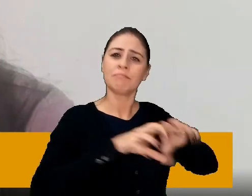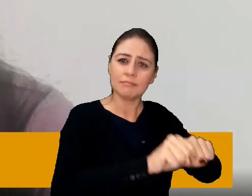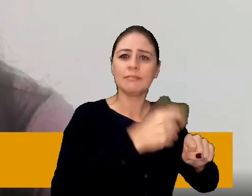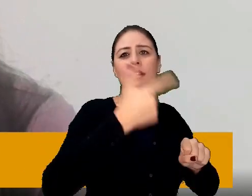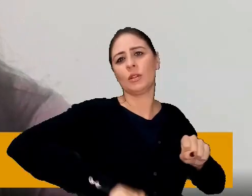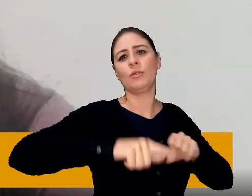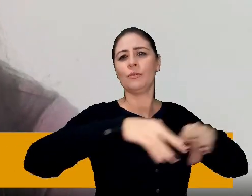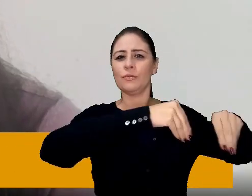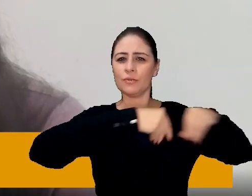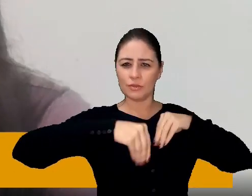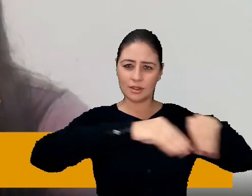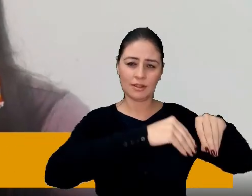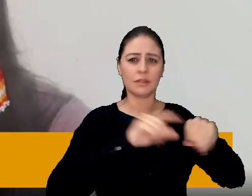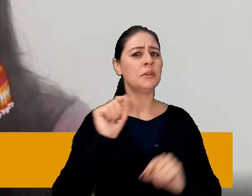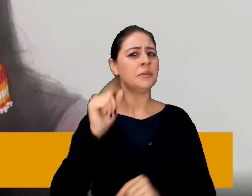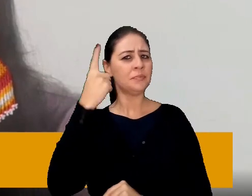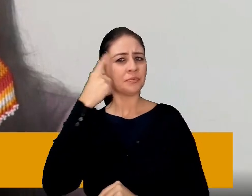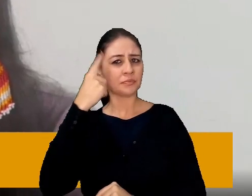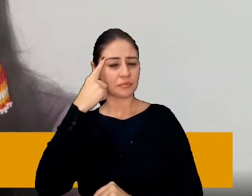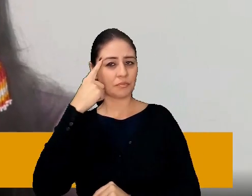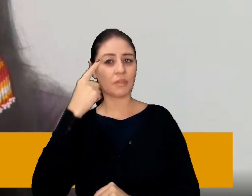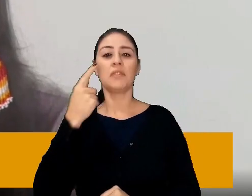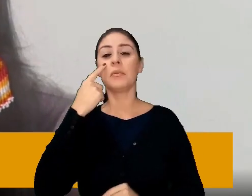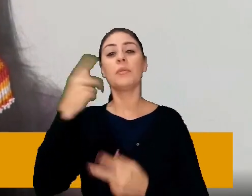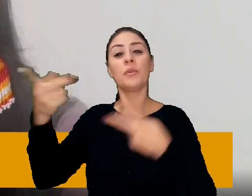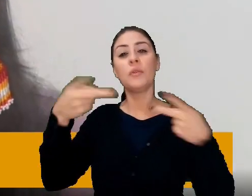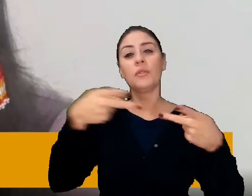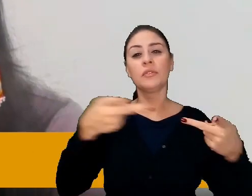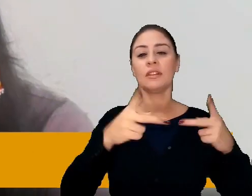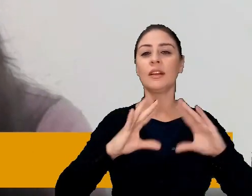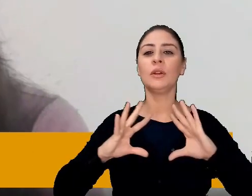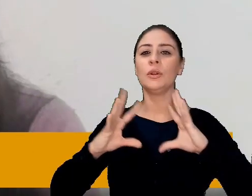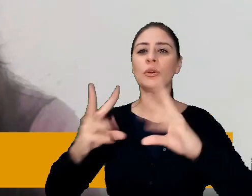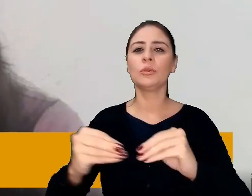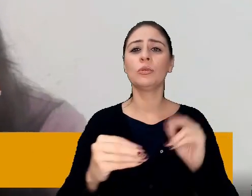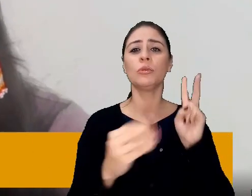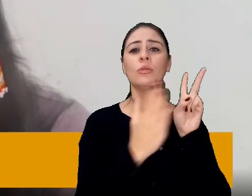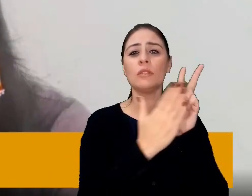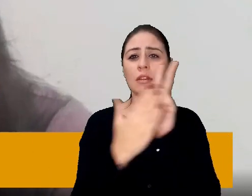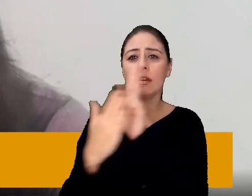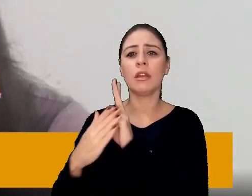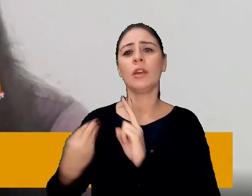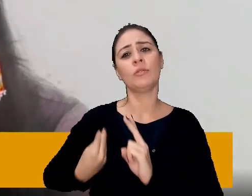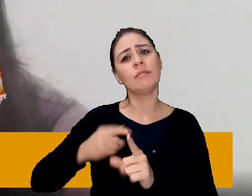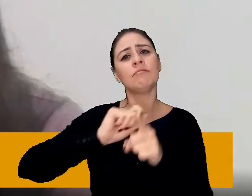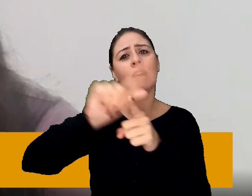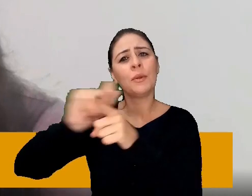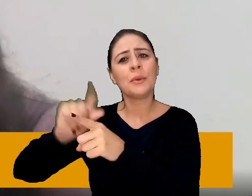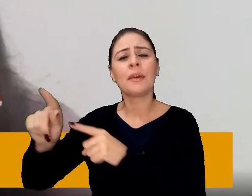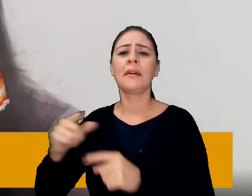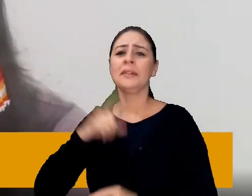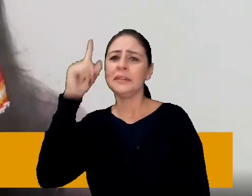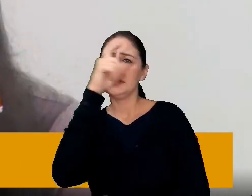de território, que que eles pensaram? Vamos pegar todos os indígenas que saíram das suas aldeias de origem, que estão vivendo de aluguel, que estão tendo